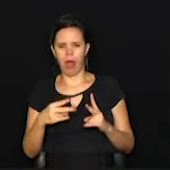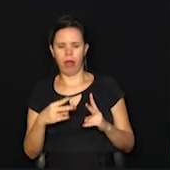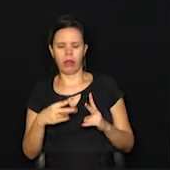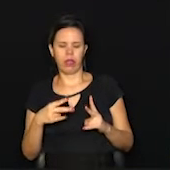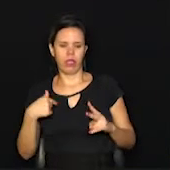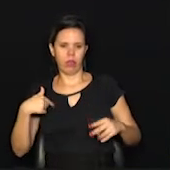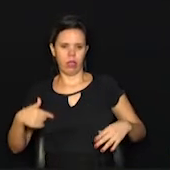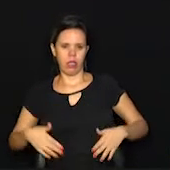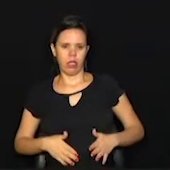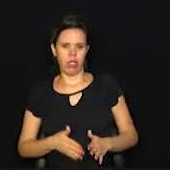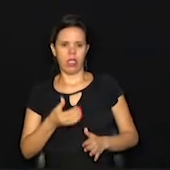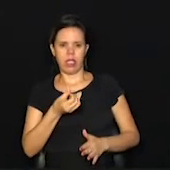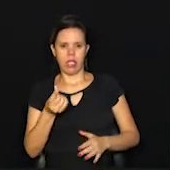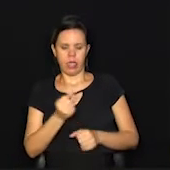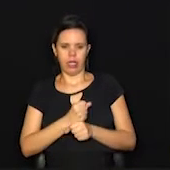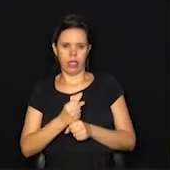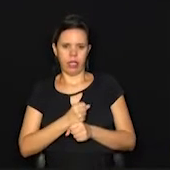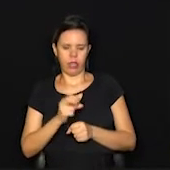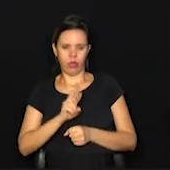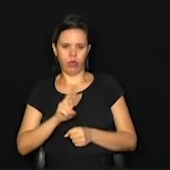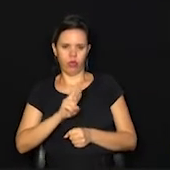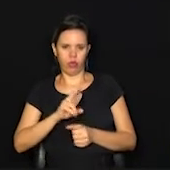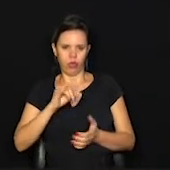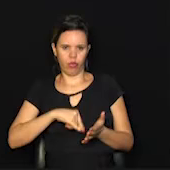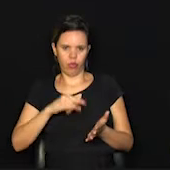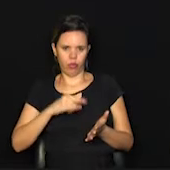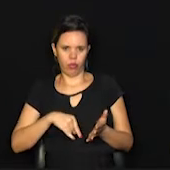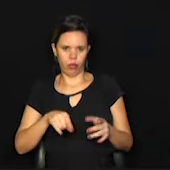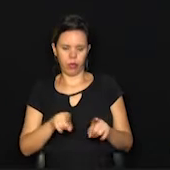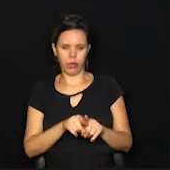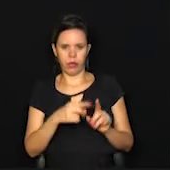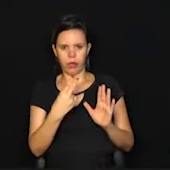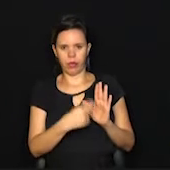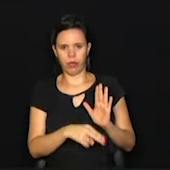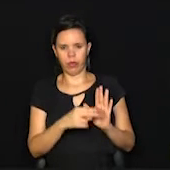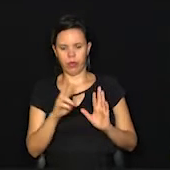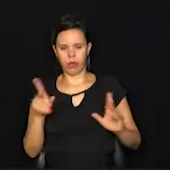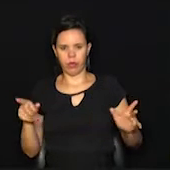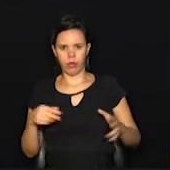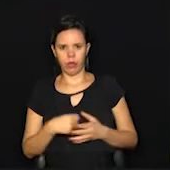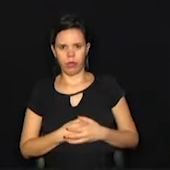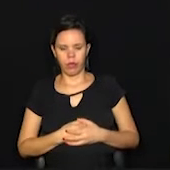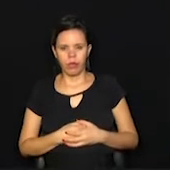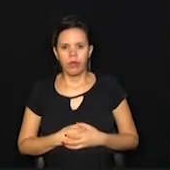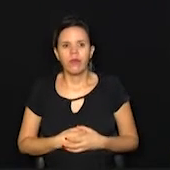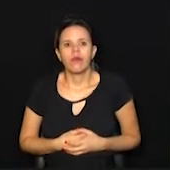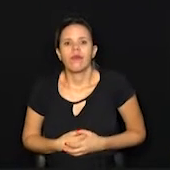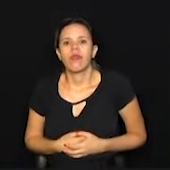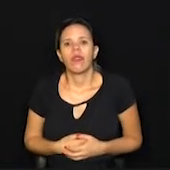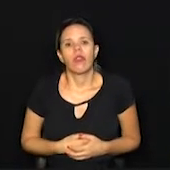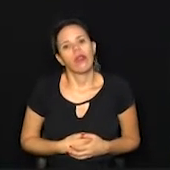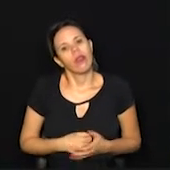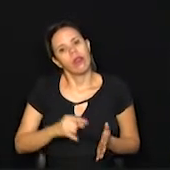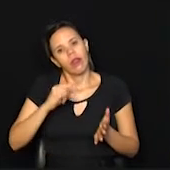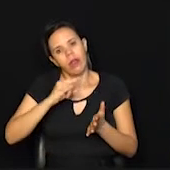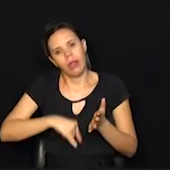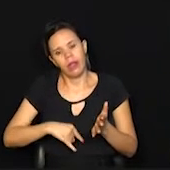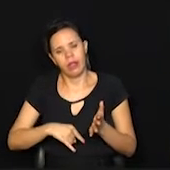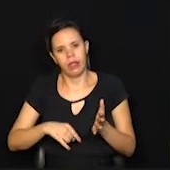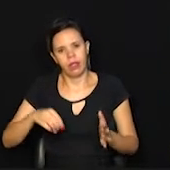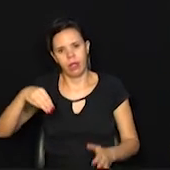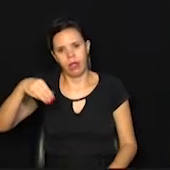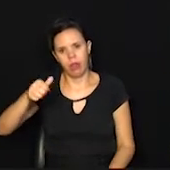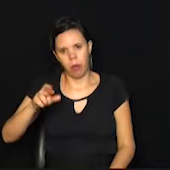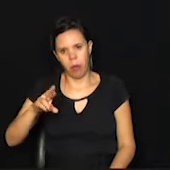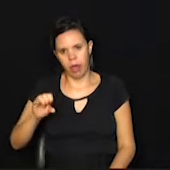nasci em 66 eles usavam um documento Também com outro nome o Pedro usava o documento de má Oi